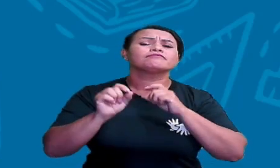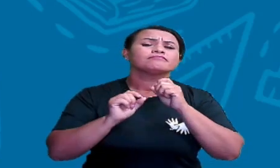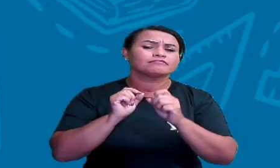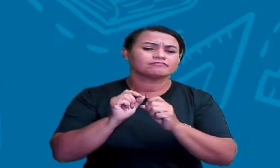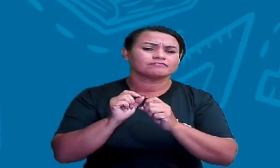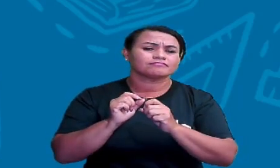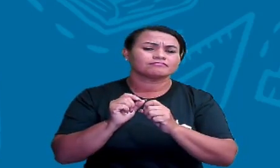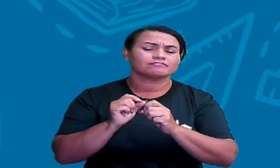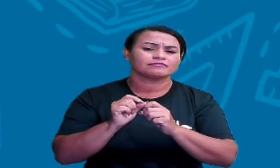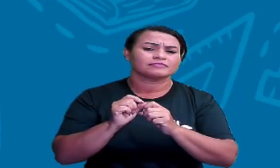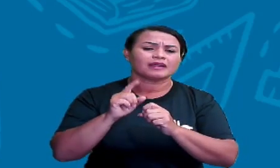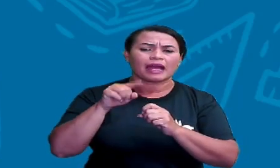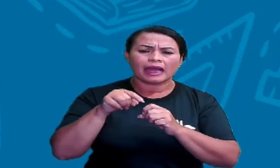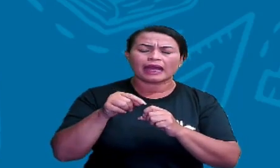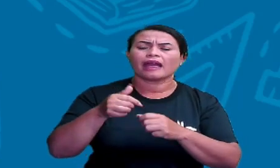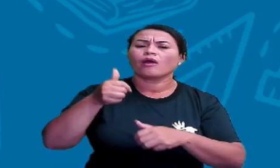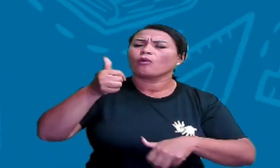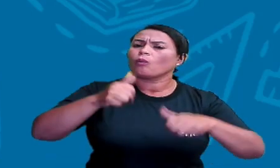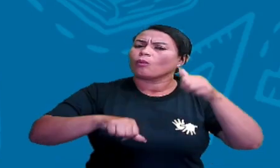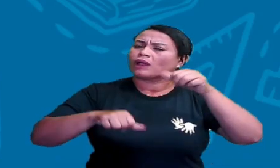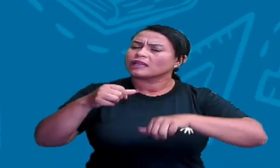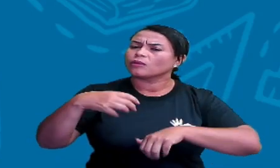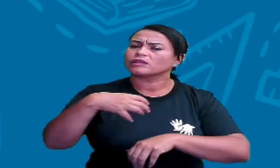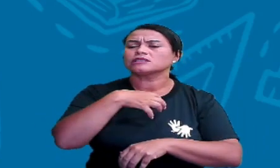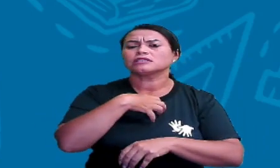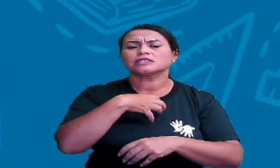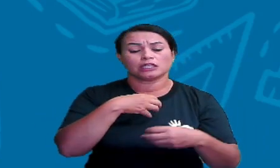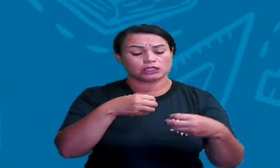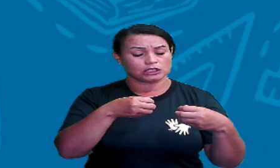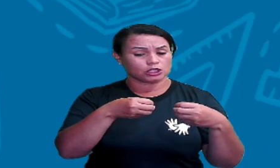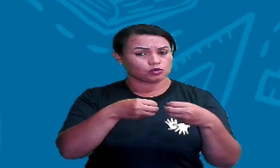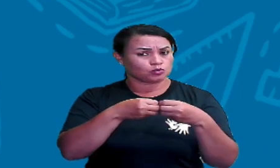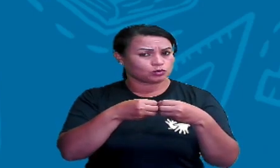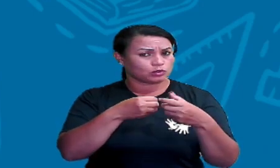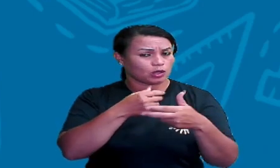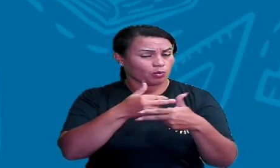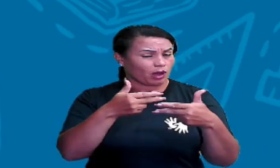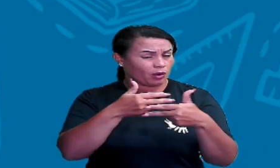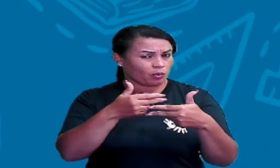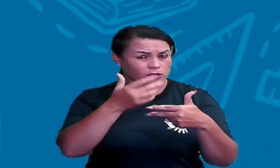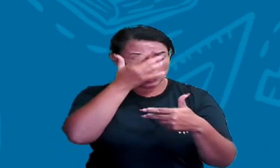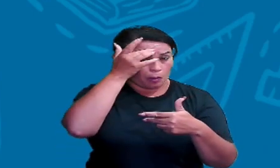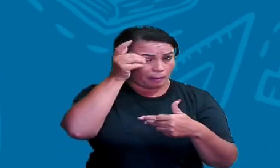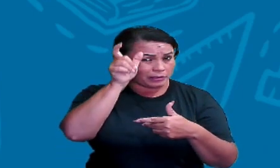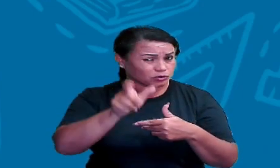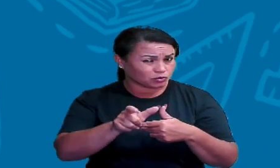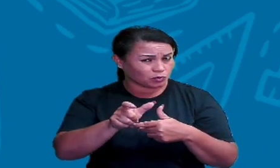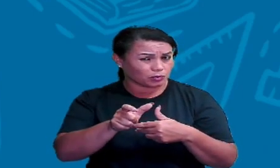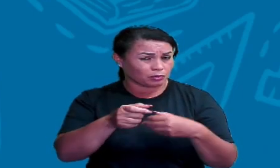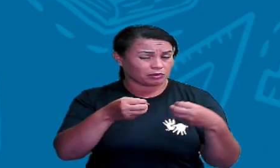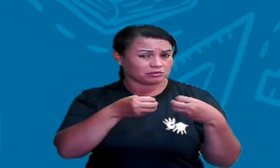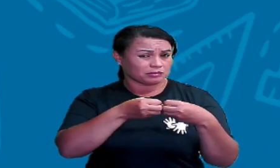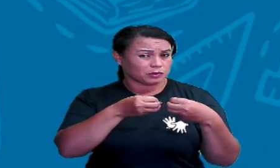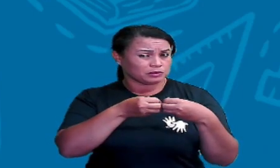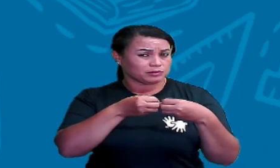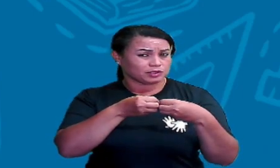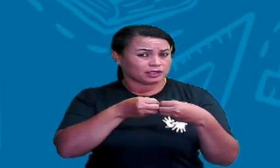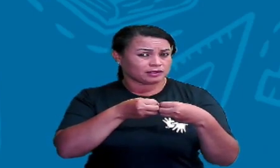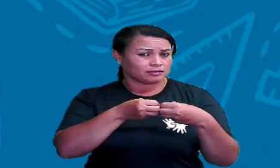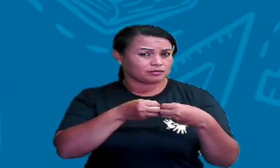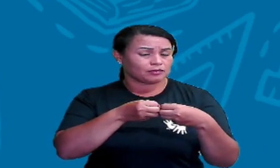é qualidade ou estado de estar próximo de algo ou alguém, de